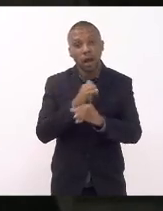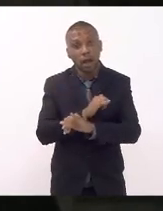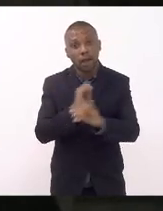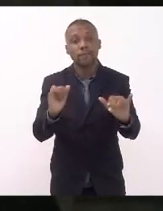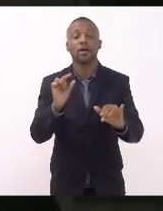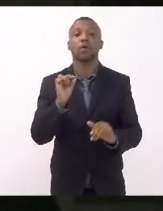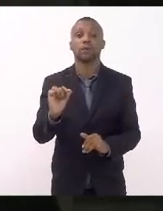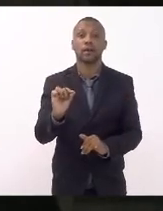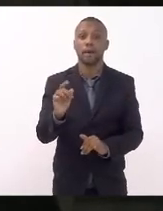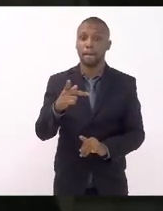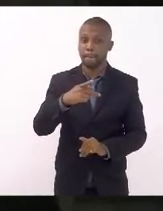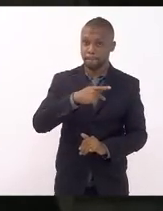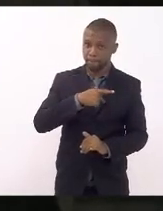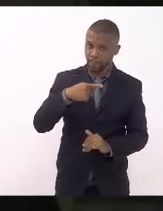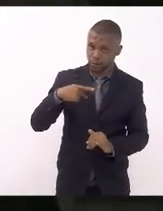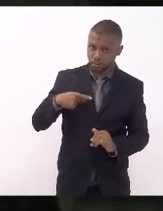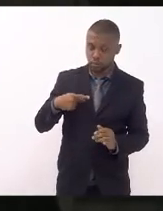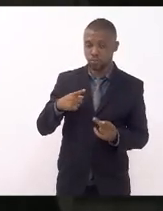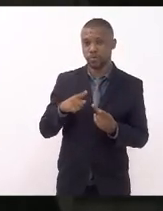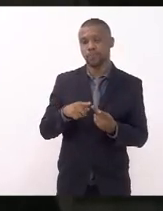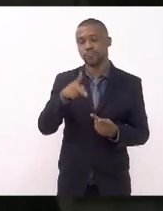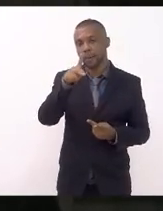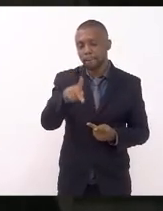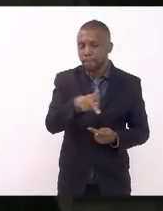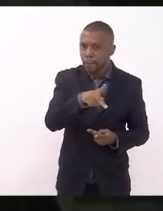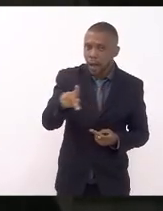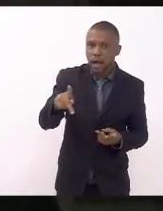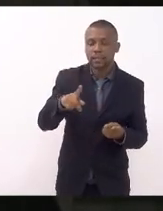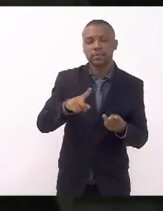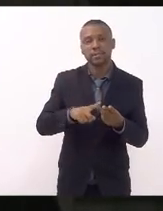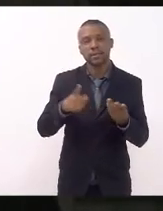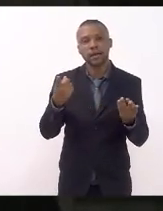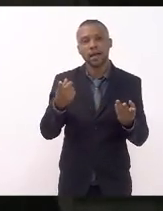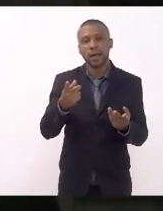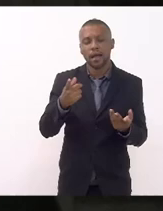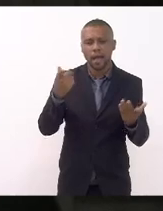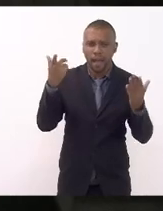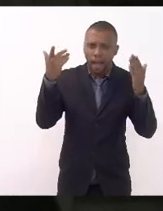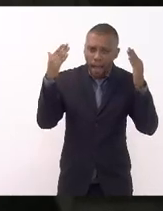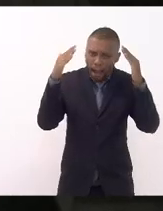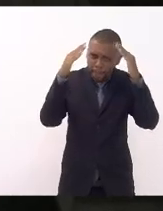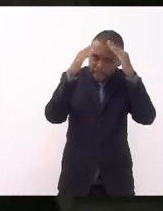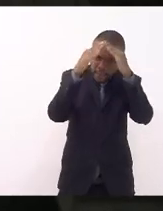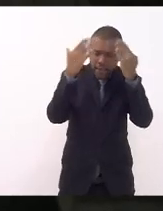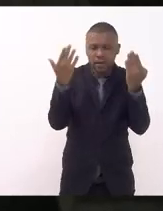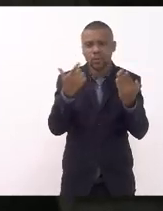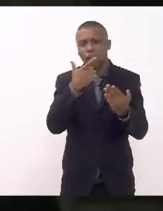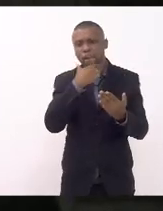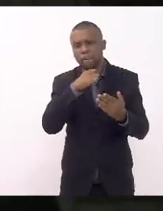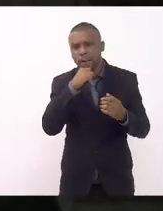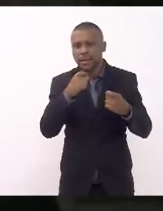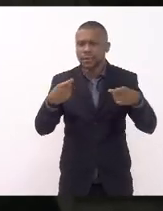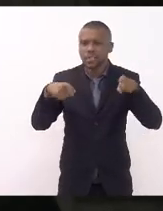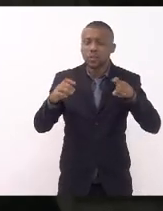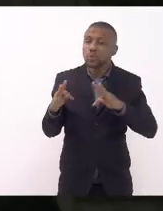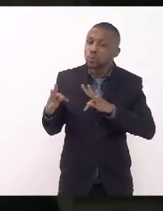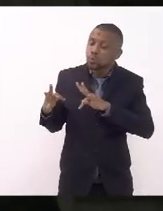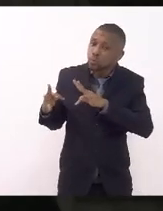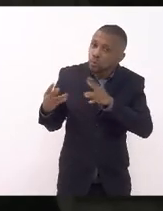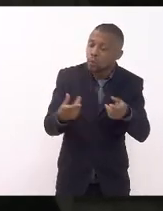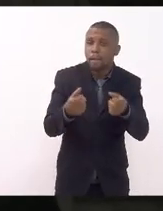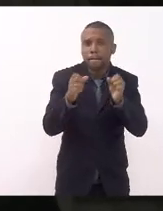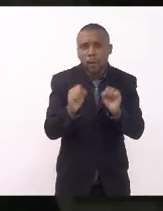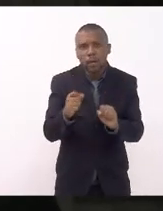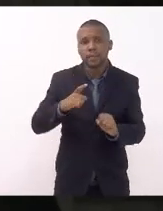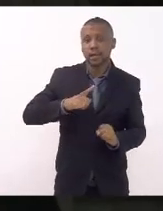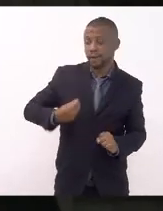seguinte, pastores, padres, rabinos, babalorixás, elorixás, todo mundo pode participar da